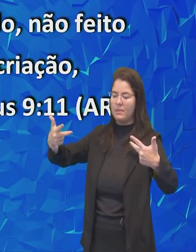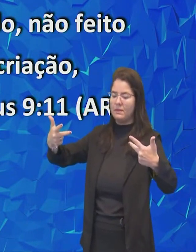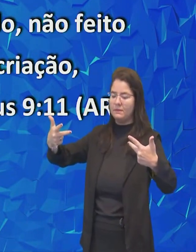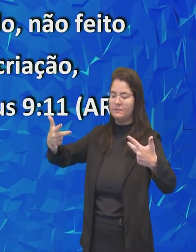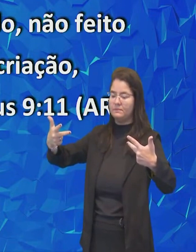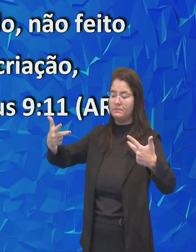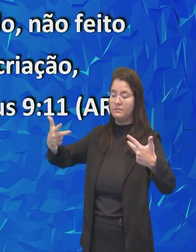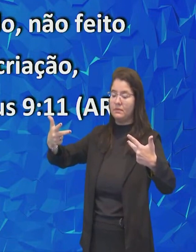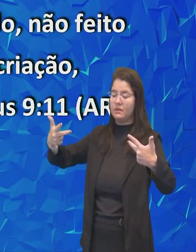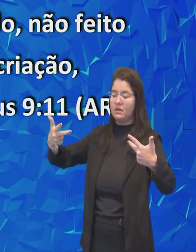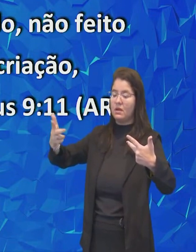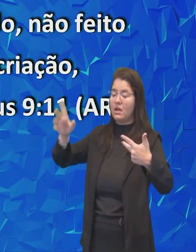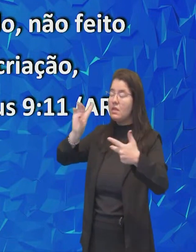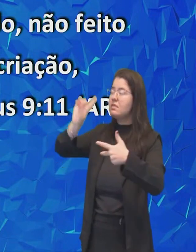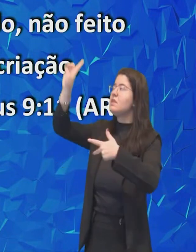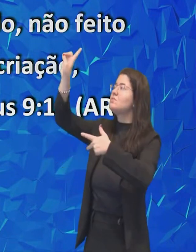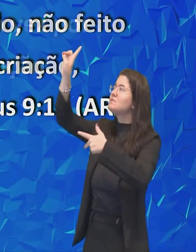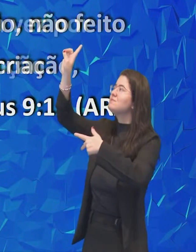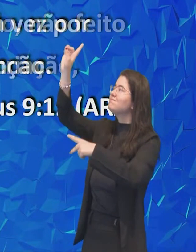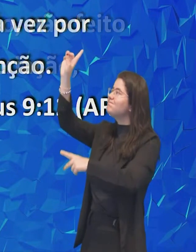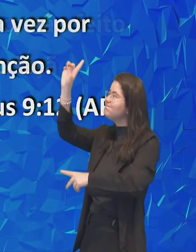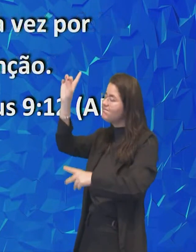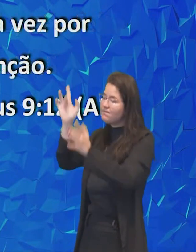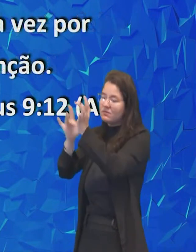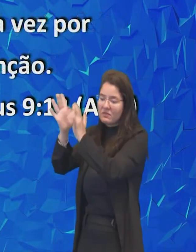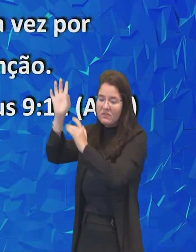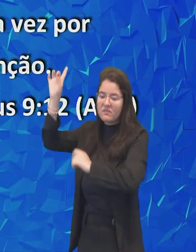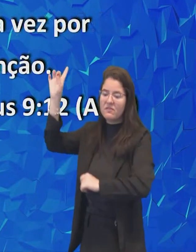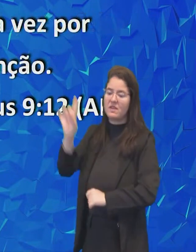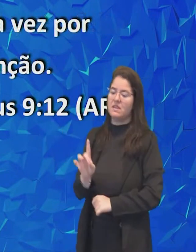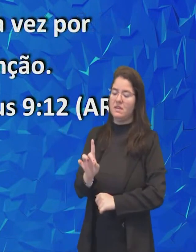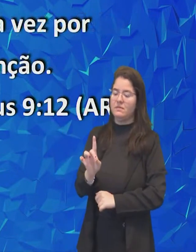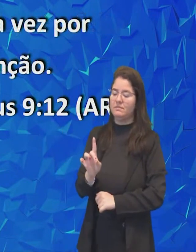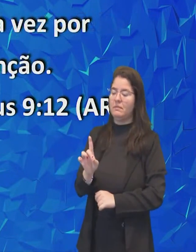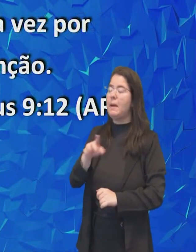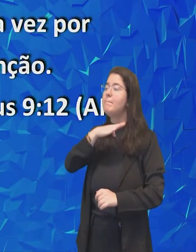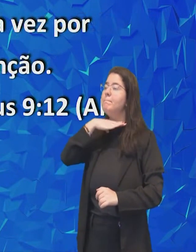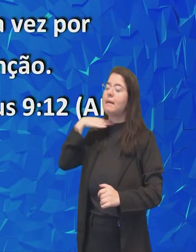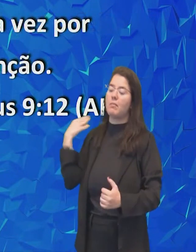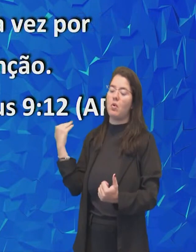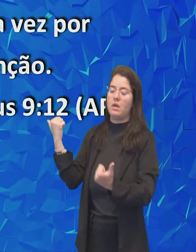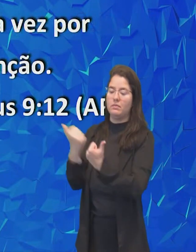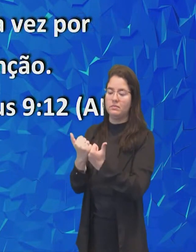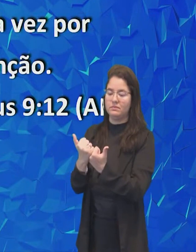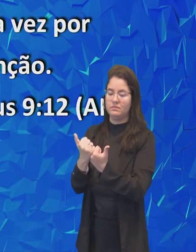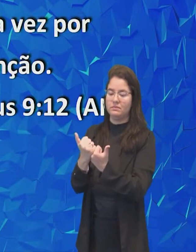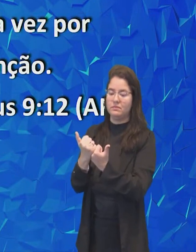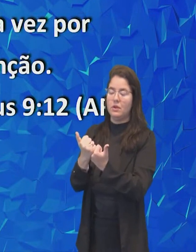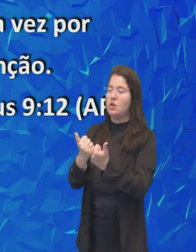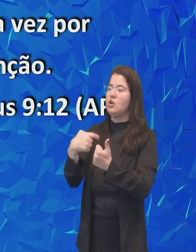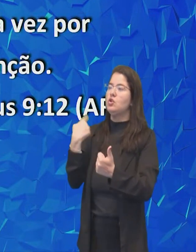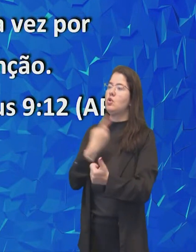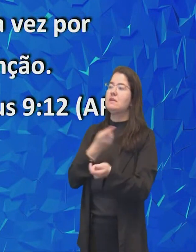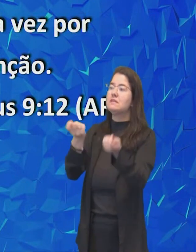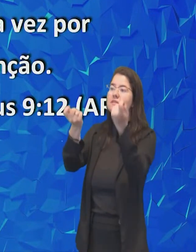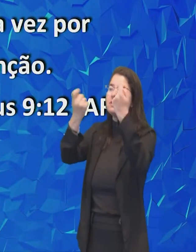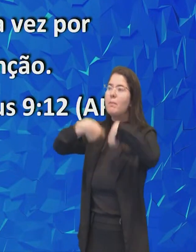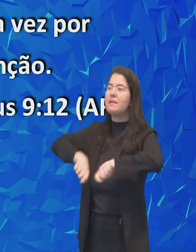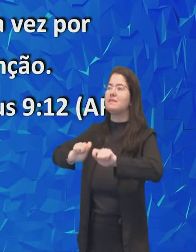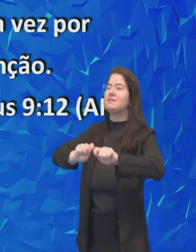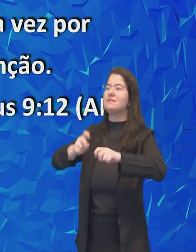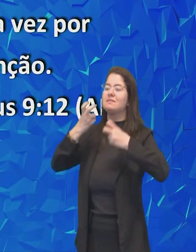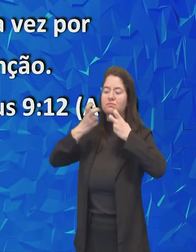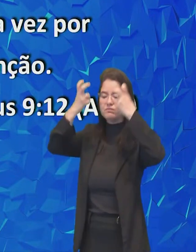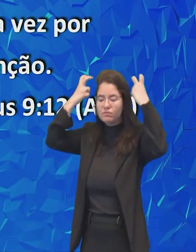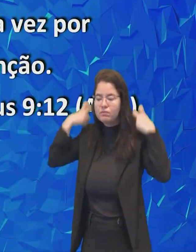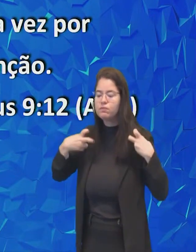quer dizer, desta criação, não por meio de sangues de bodes e de bezerros, mas pelo seu próprio sangue, entrou no Santo dos